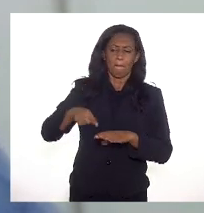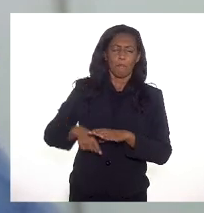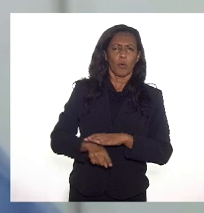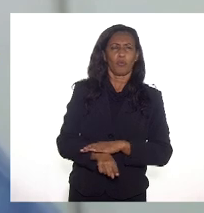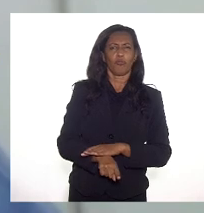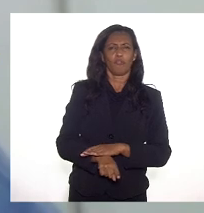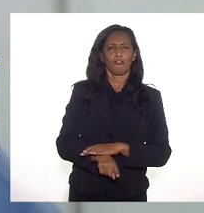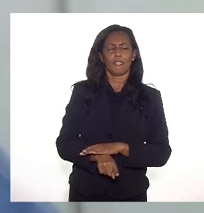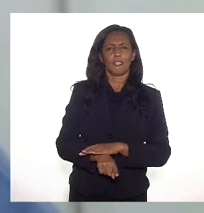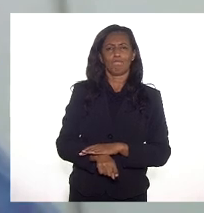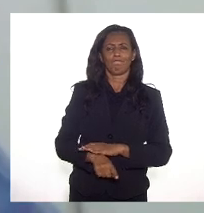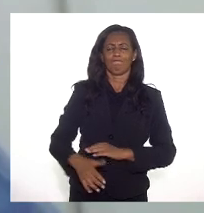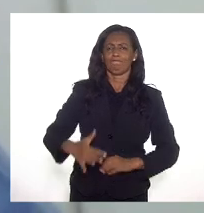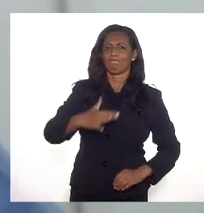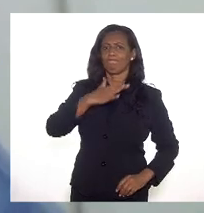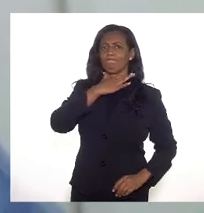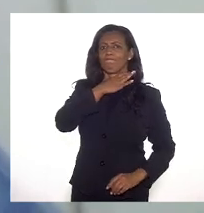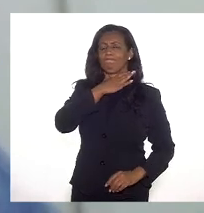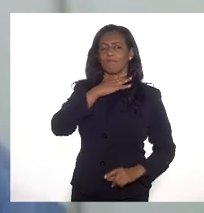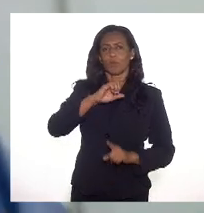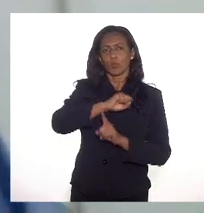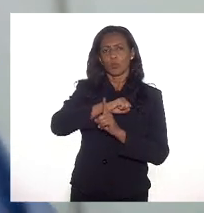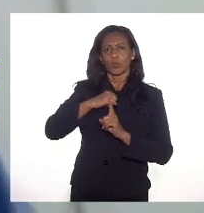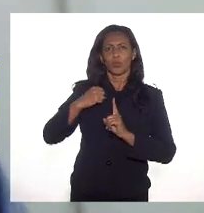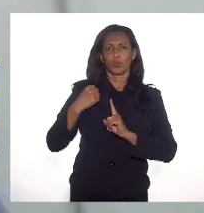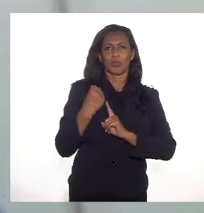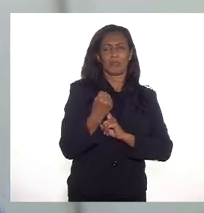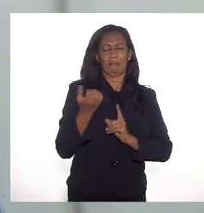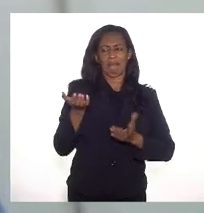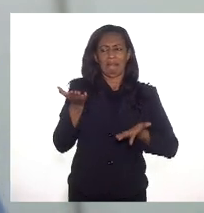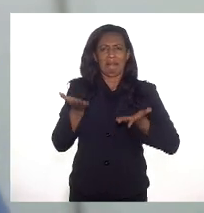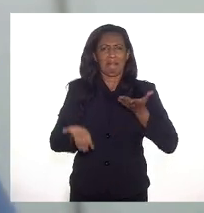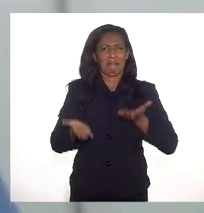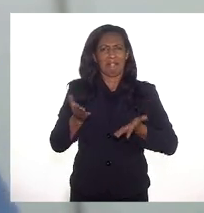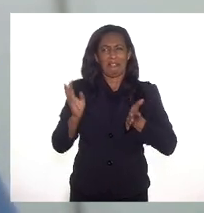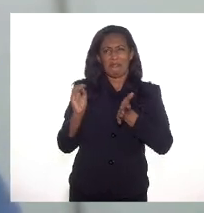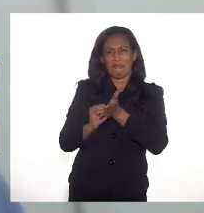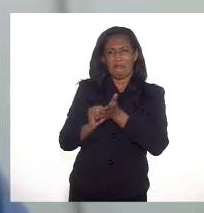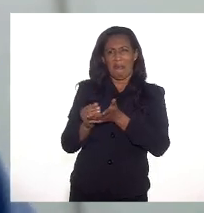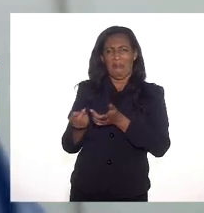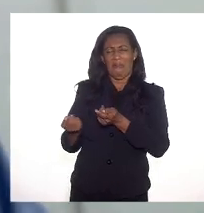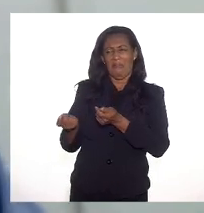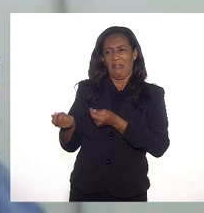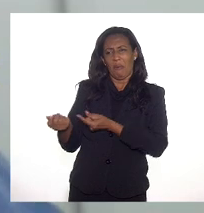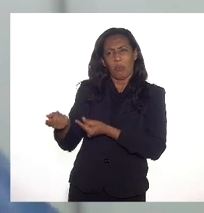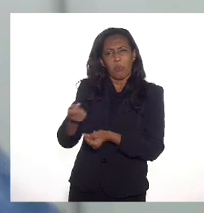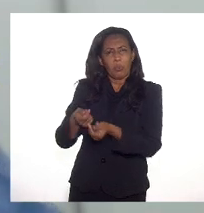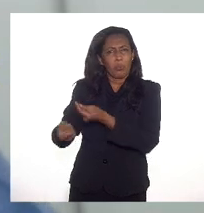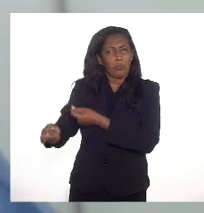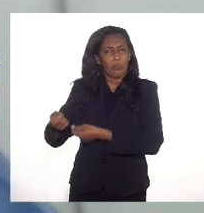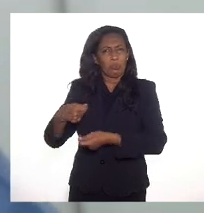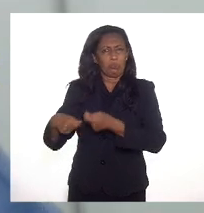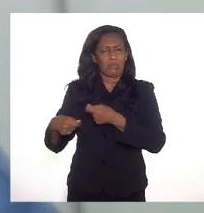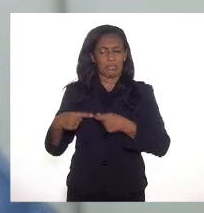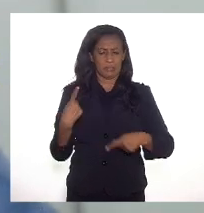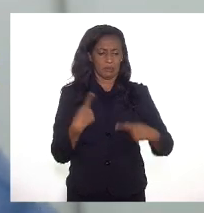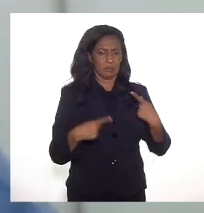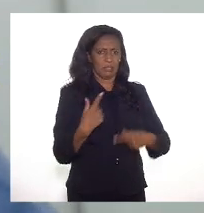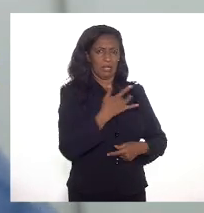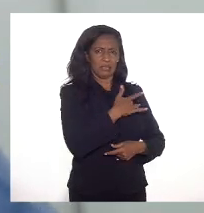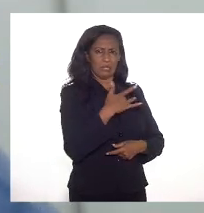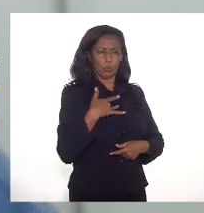crise social de desequilíbrio de renda, de políticas públicas para a saúde, para